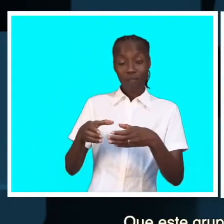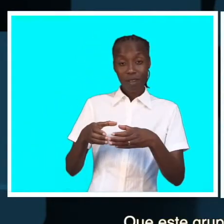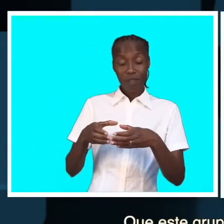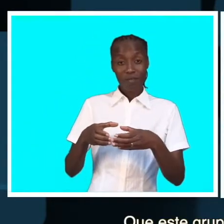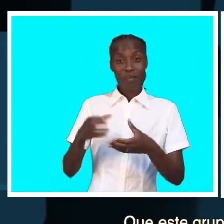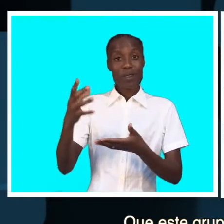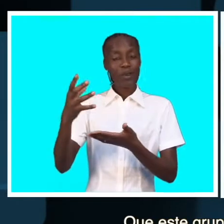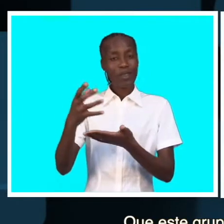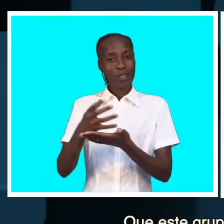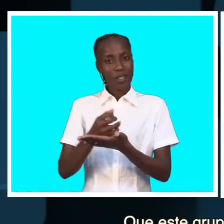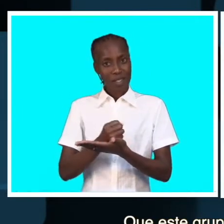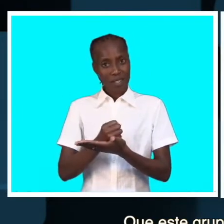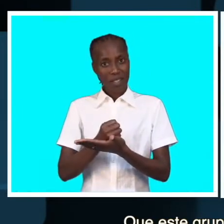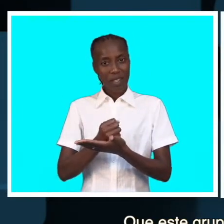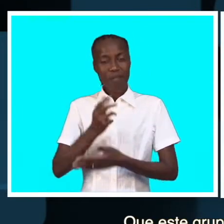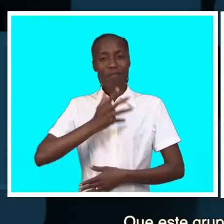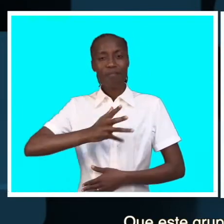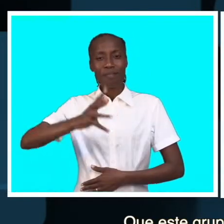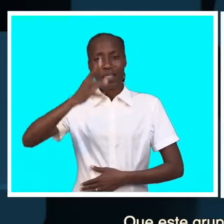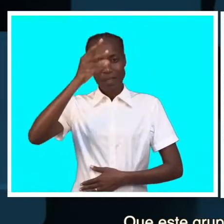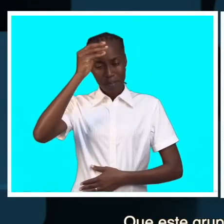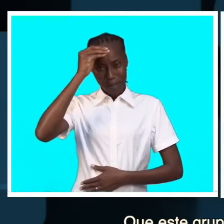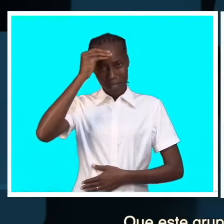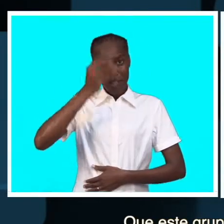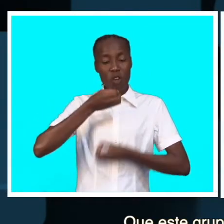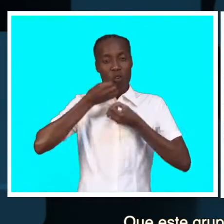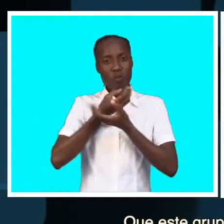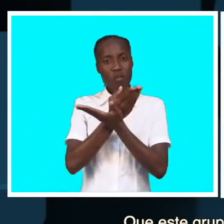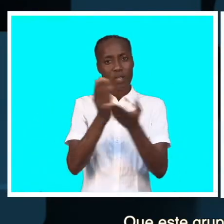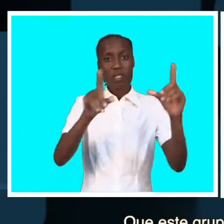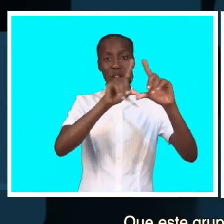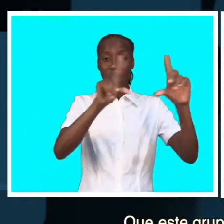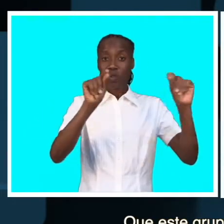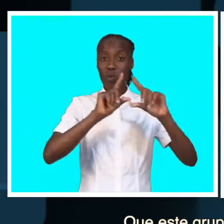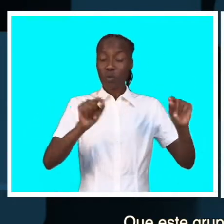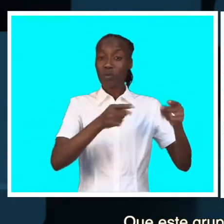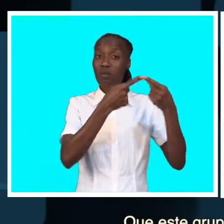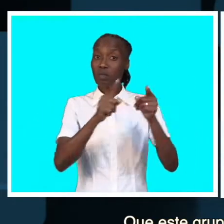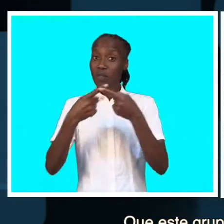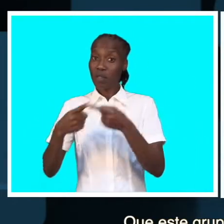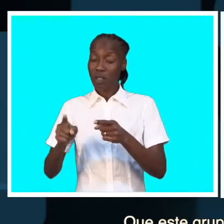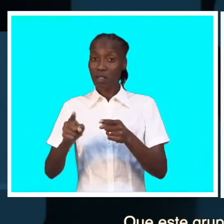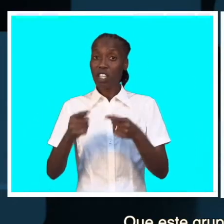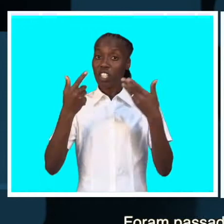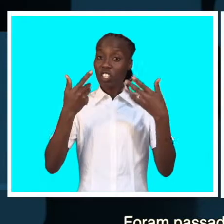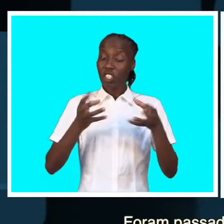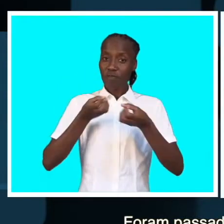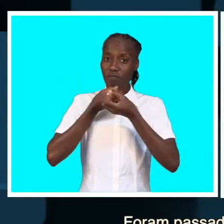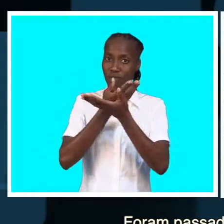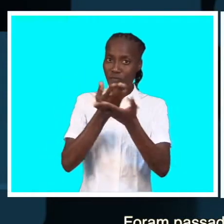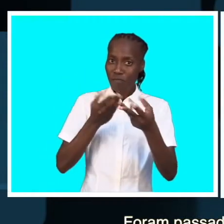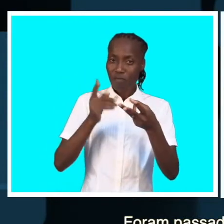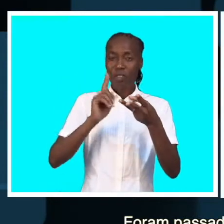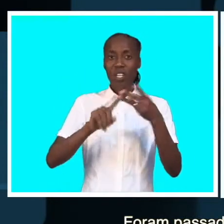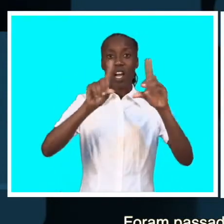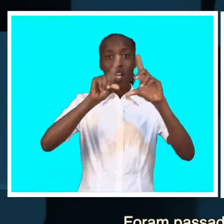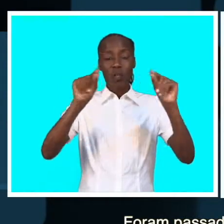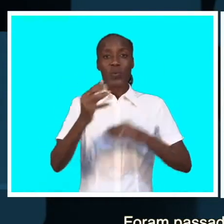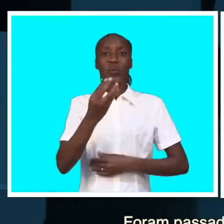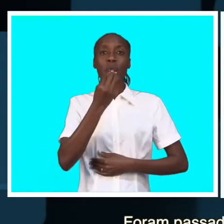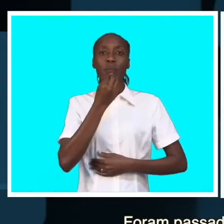Este grupo consiga captar as informações sobre os diferentes conteúdos aqui passados. Então foram passados conteúdos